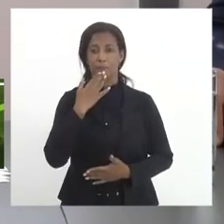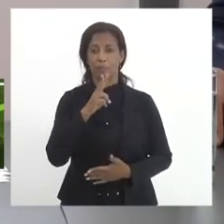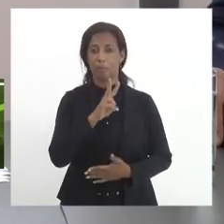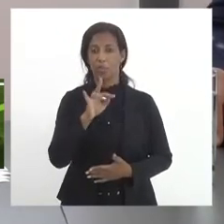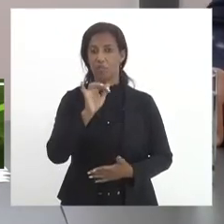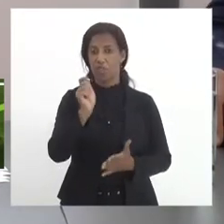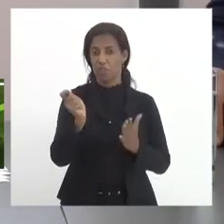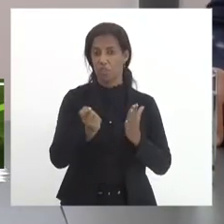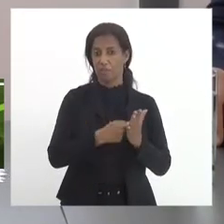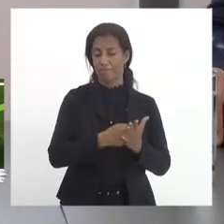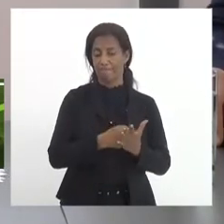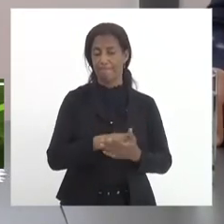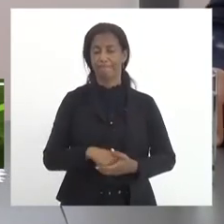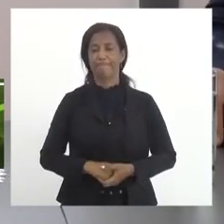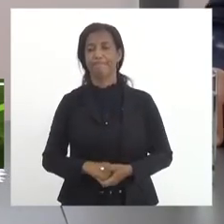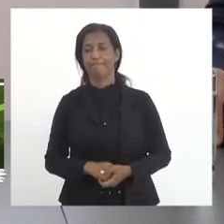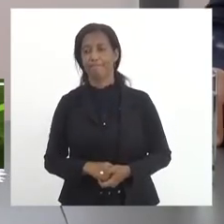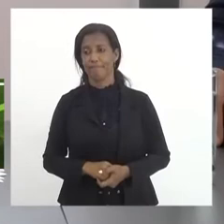vistas